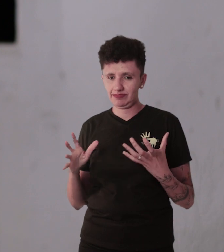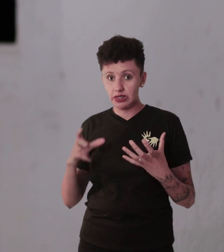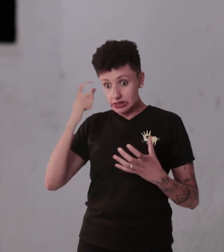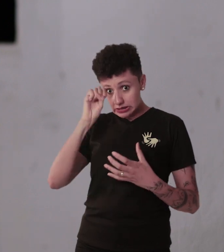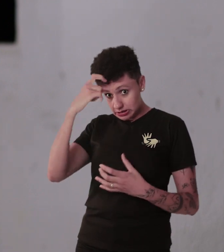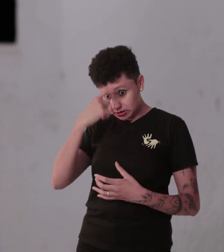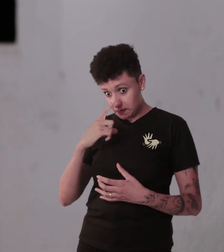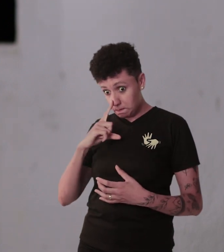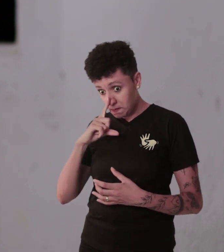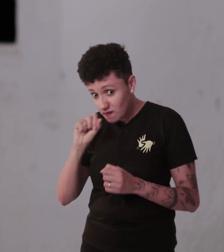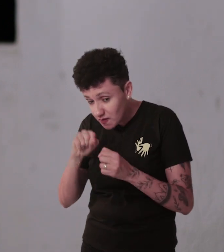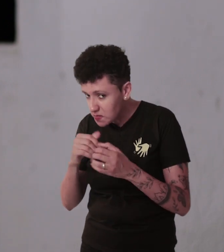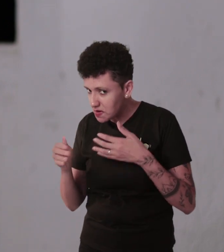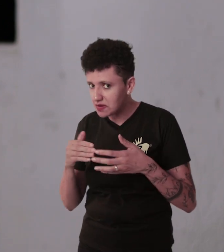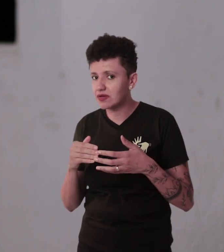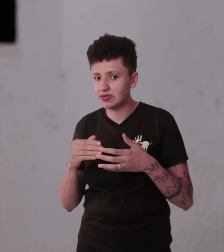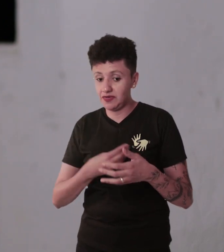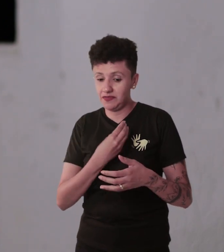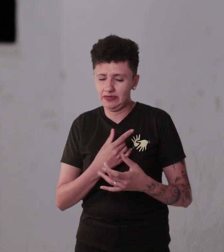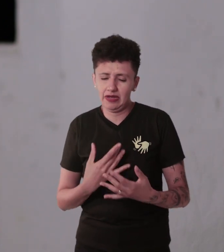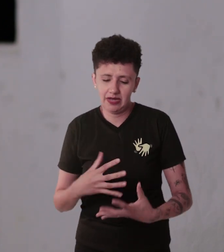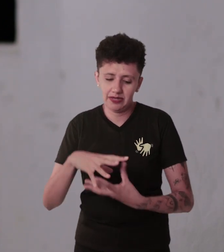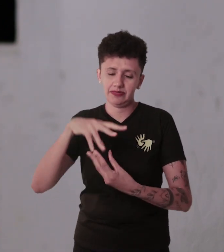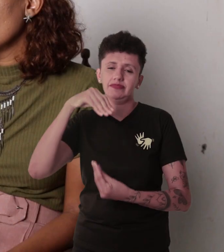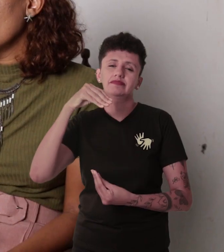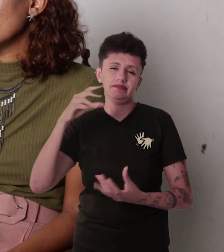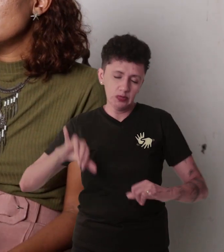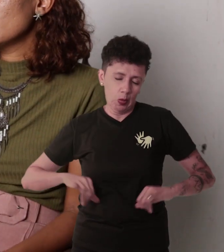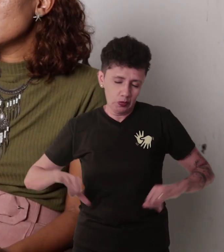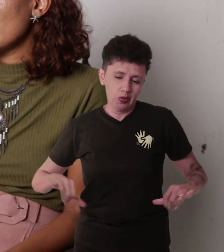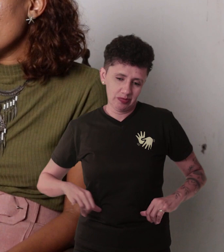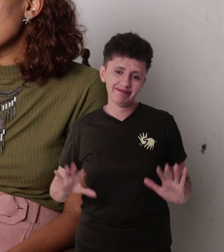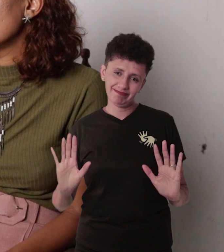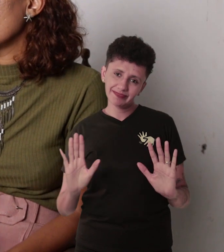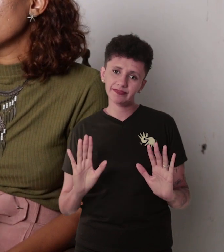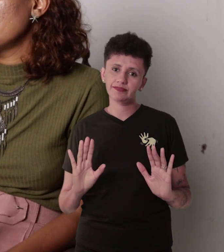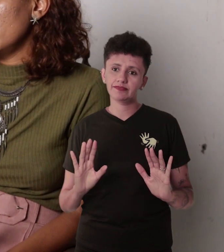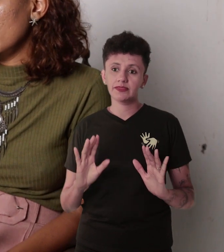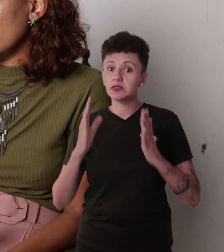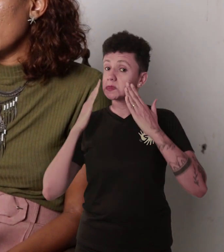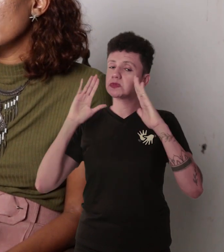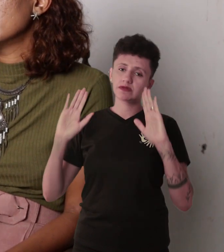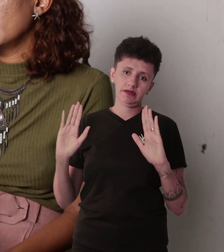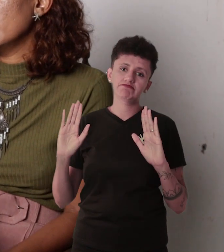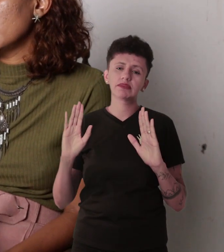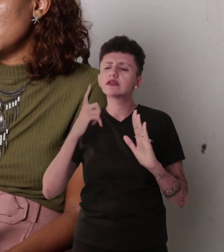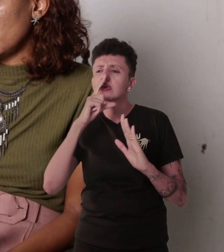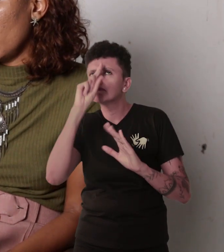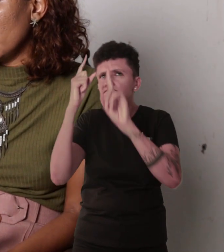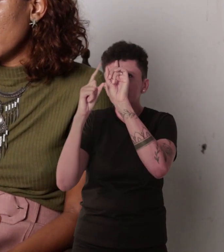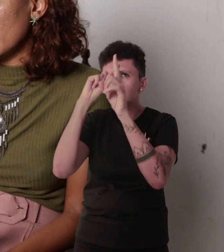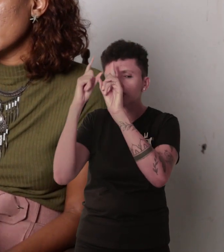um crime, você vai carregar aquilo pro resto da sua vida. Então a gente não sabe quem dava vida a